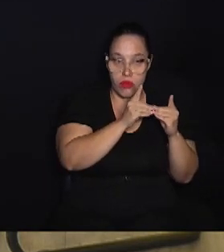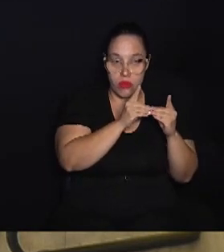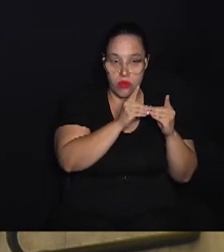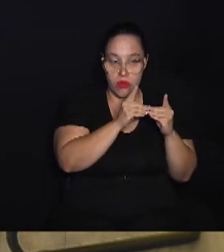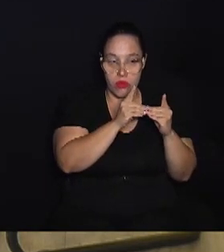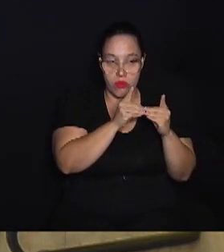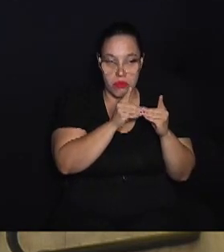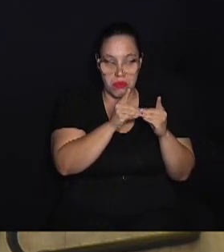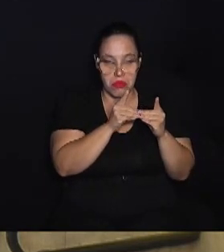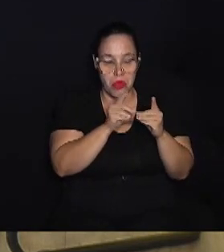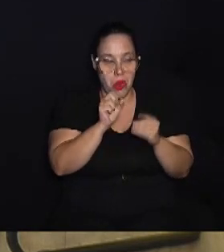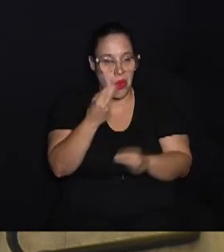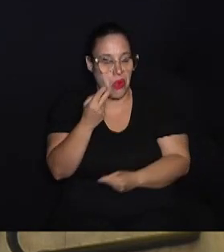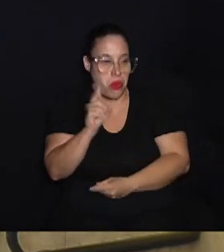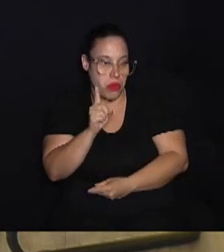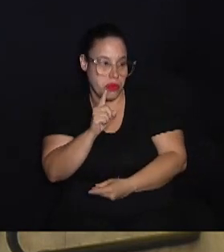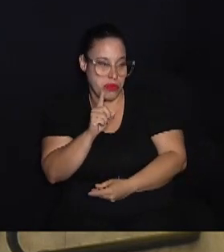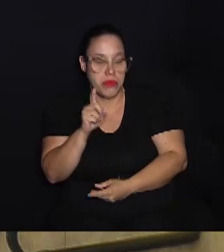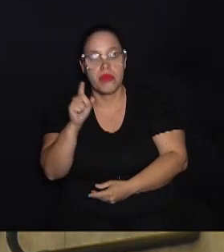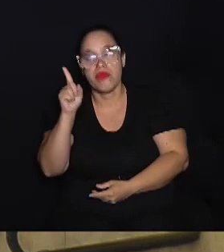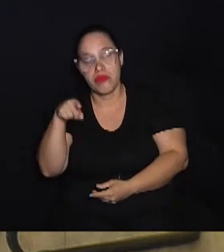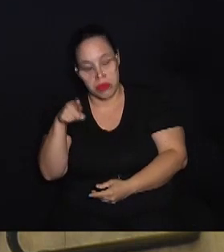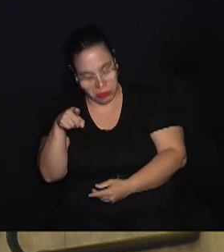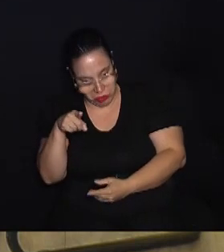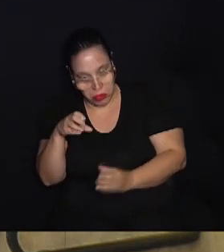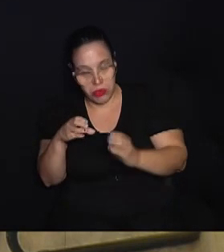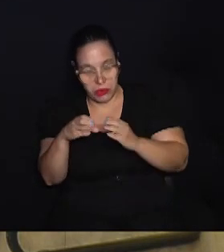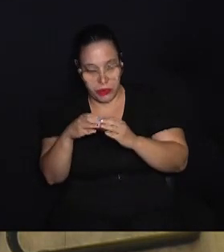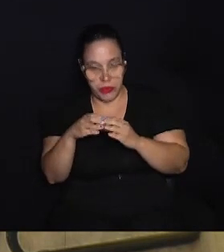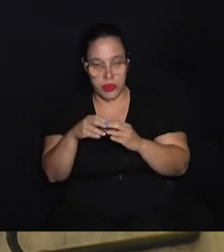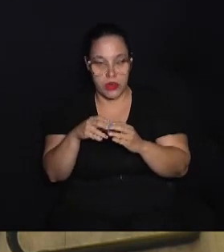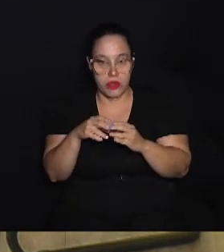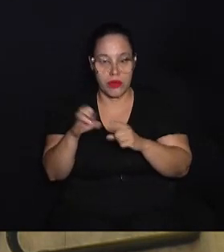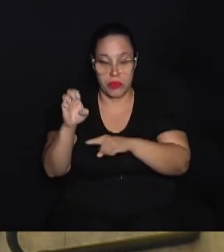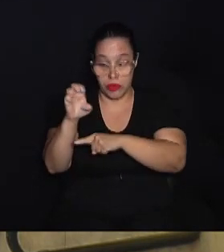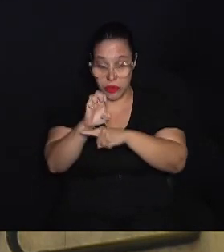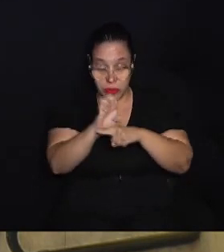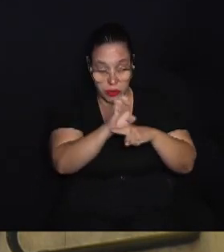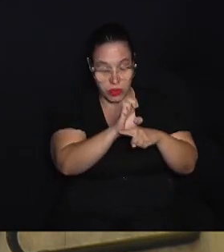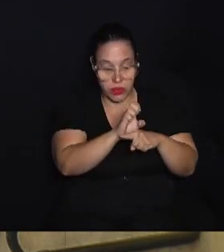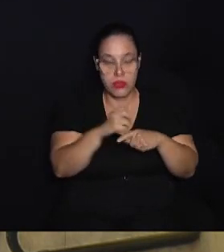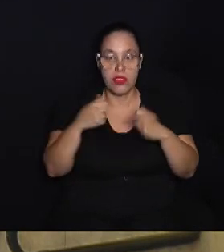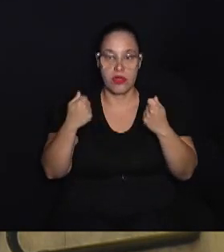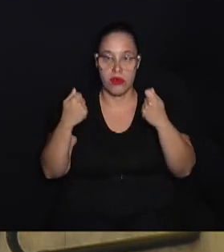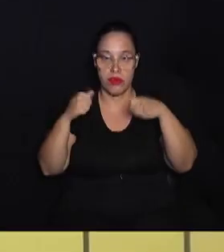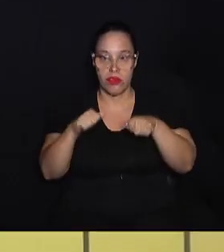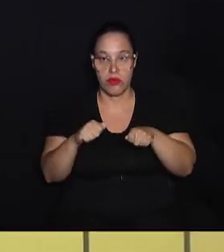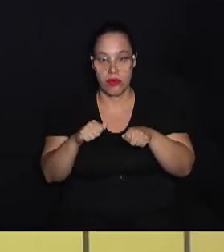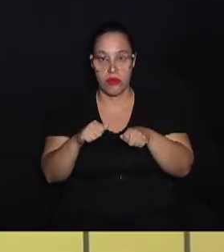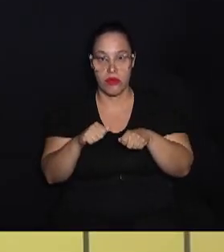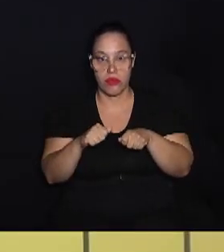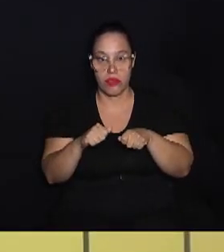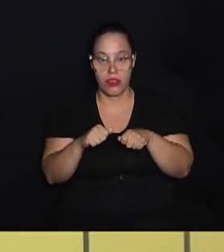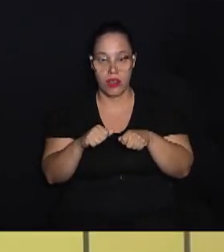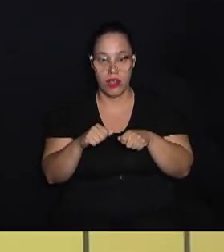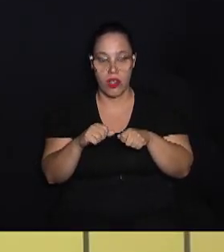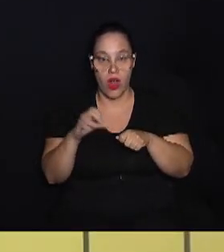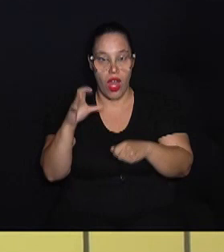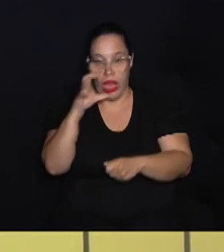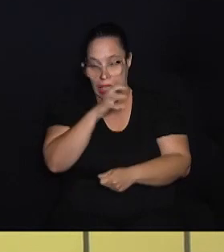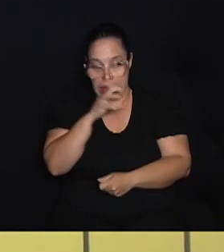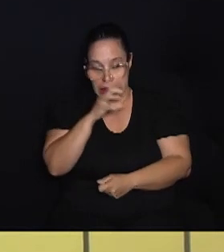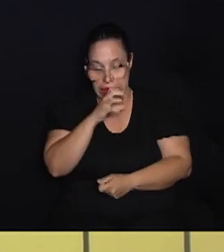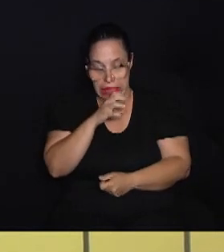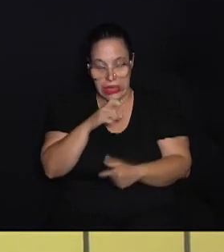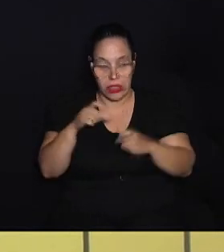ocorrências nesse sentido ou não? Sim, sim, pelo Corpo de Bombeiros ser estadual, então nós temos a possibilidade ali, dependendo da emergência ou